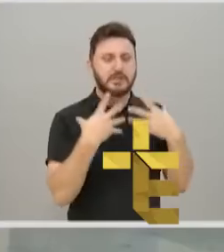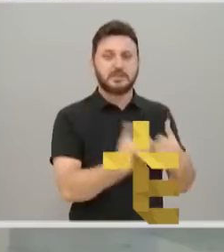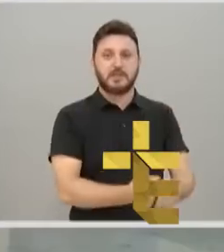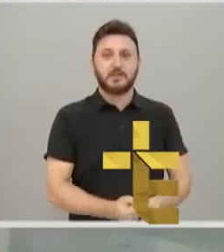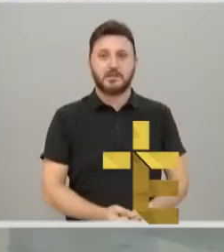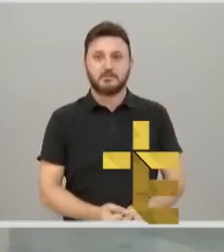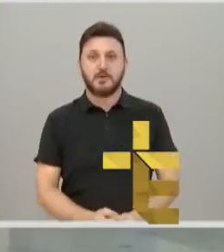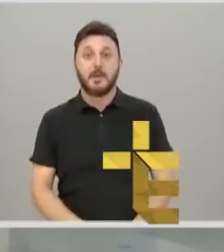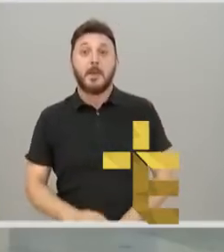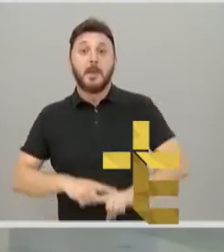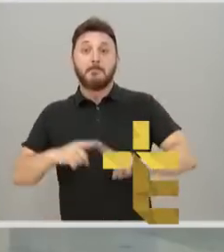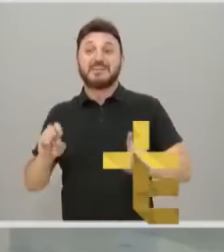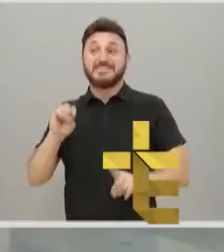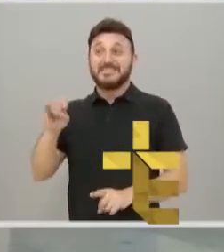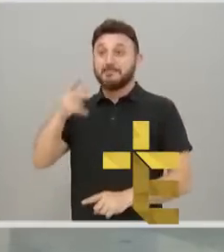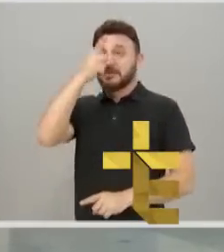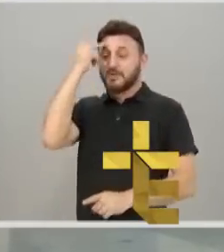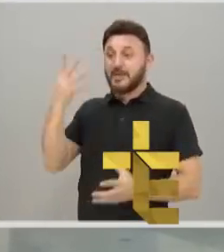siga-me,